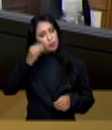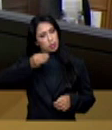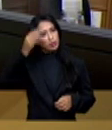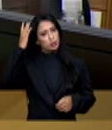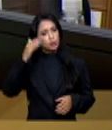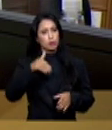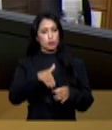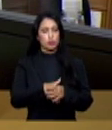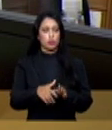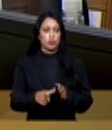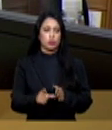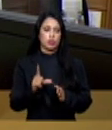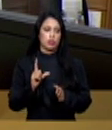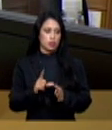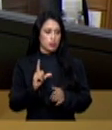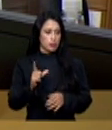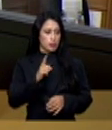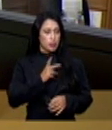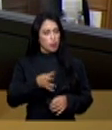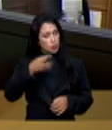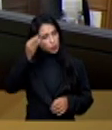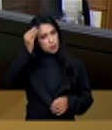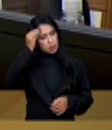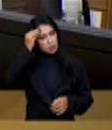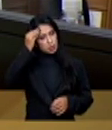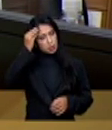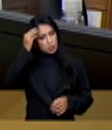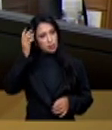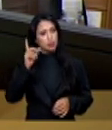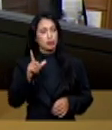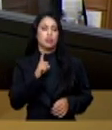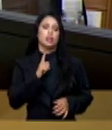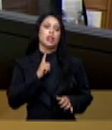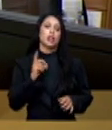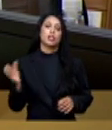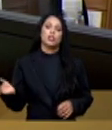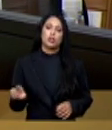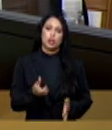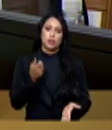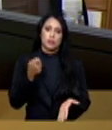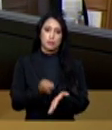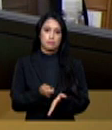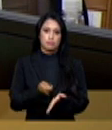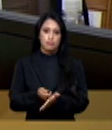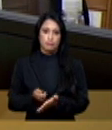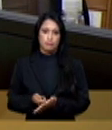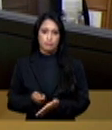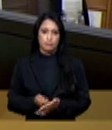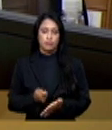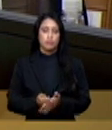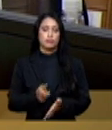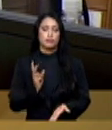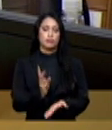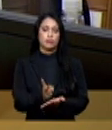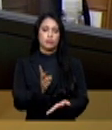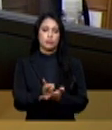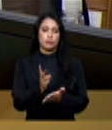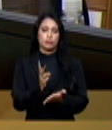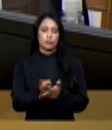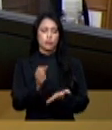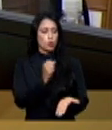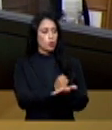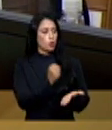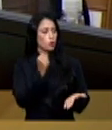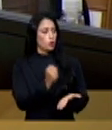votos que me antecederam Compreendo que há previsão de novas exigências para a manutenção dos